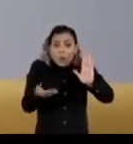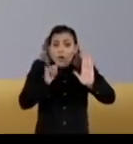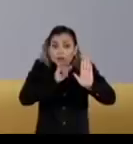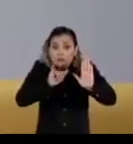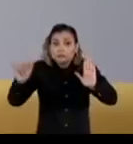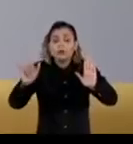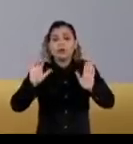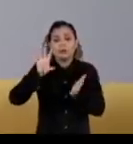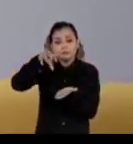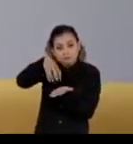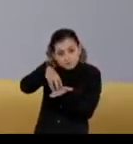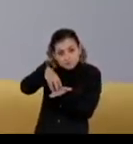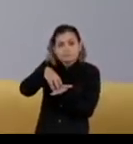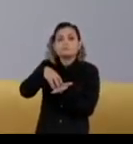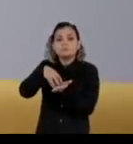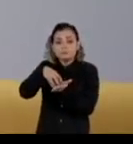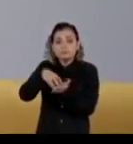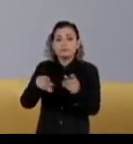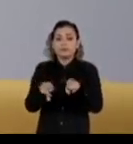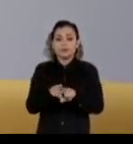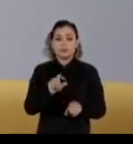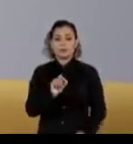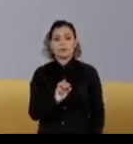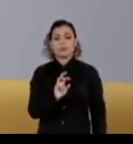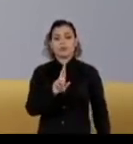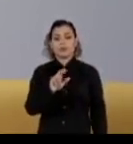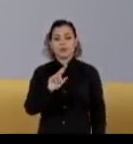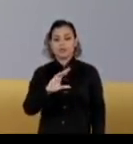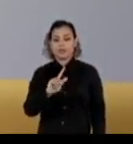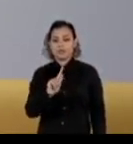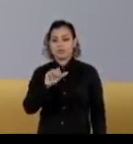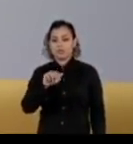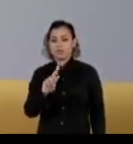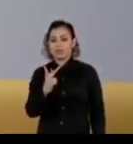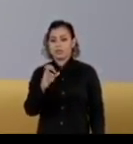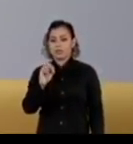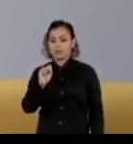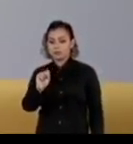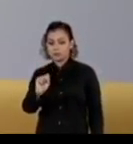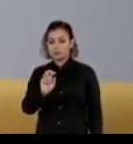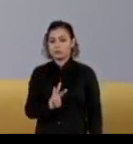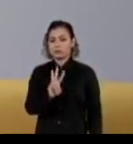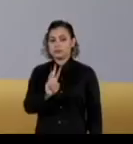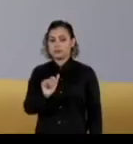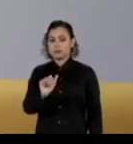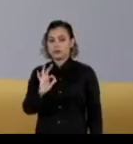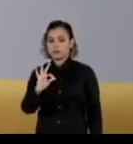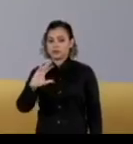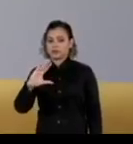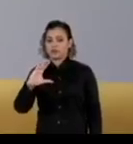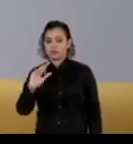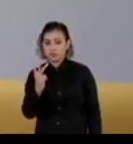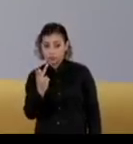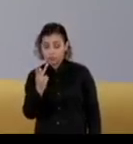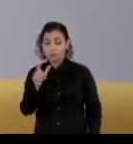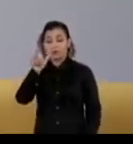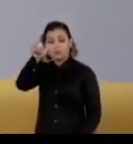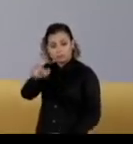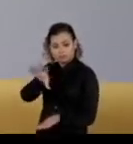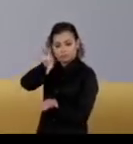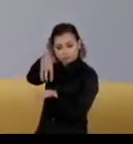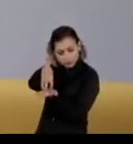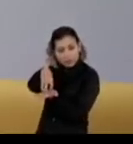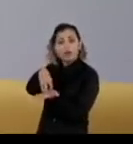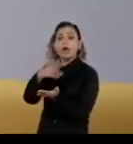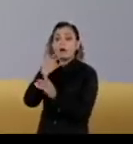pela organização internacional Human Rights Watch mostra que a violência na região da Amazônia está diretamente relacionada